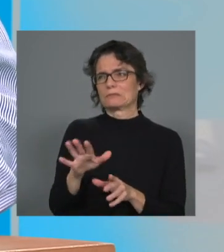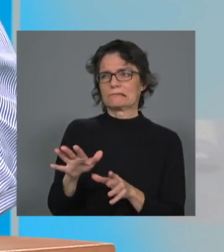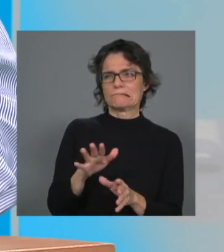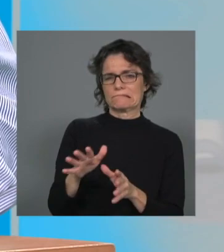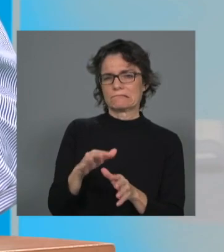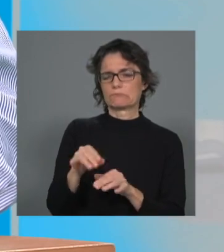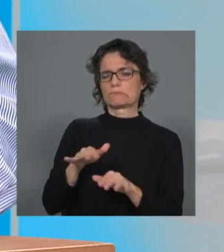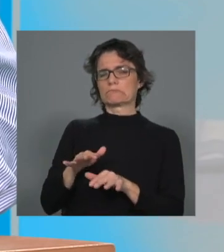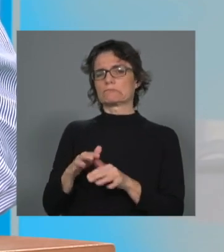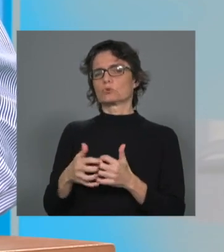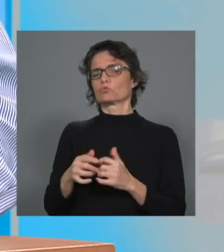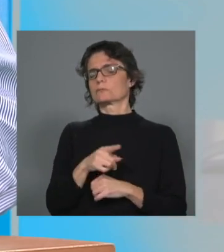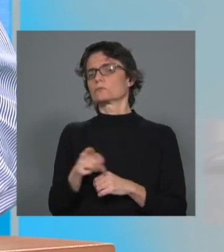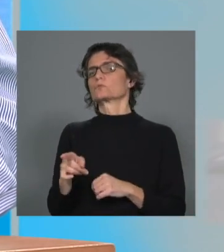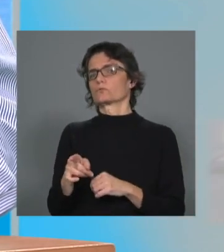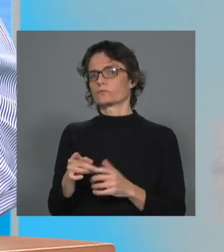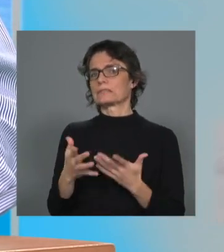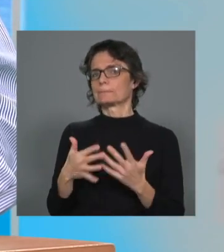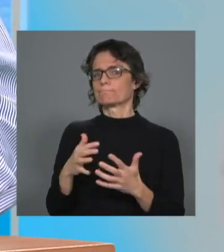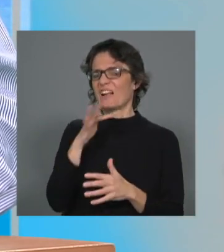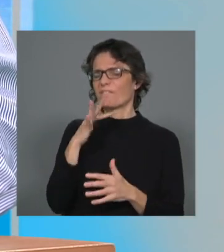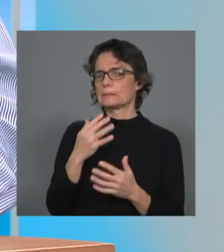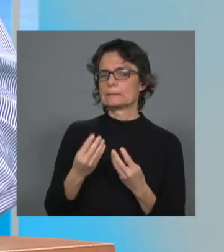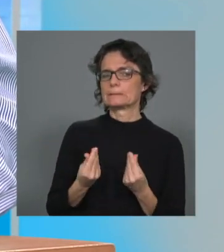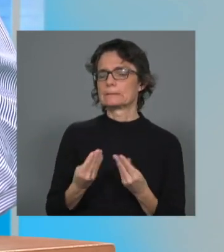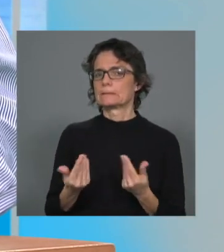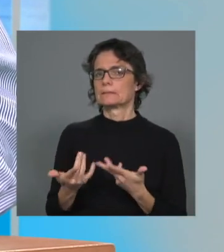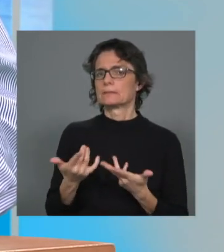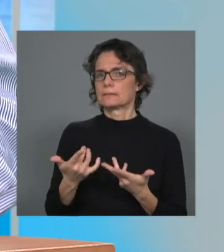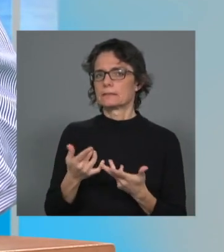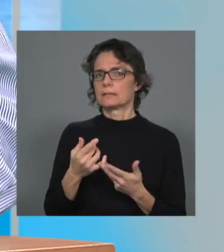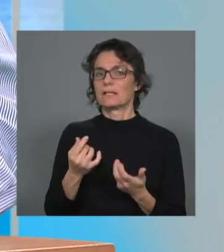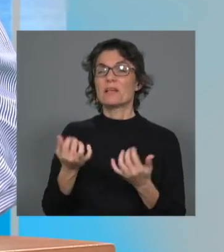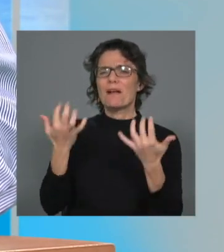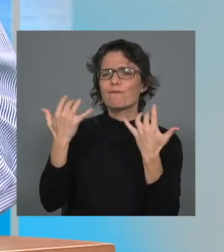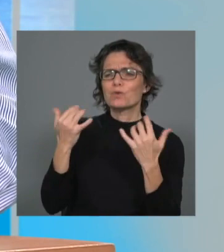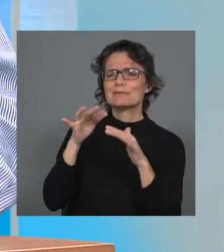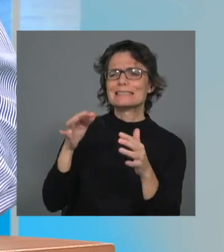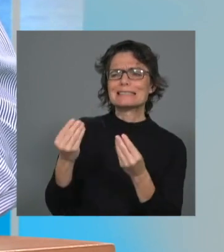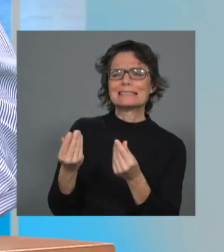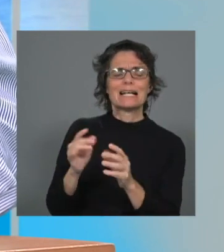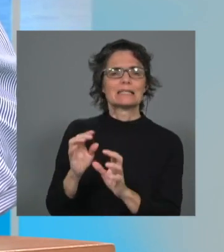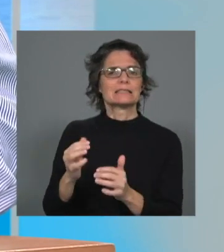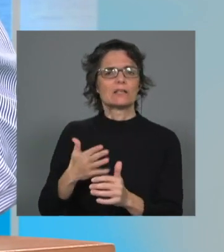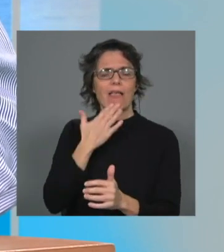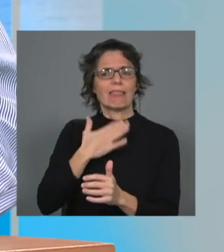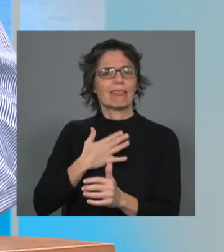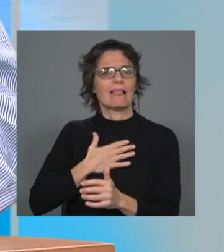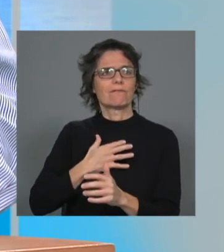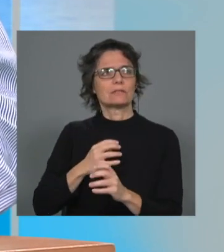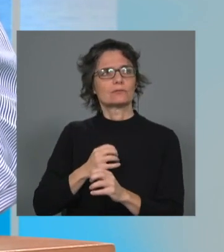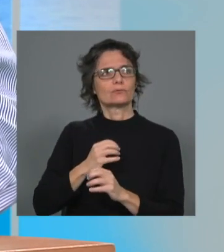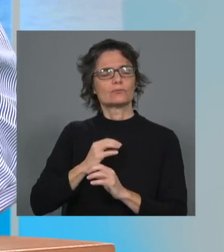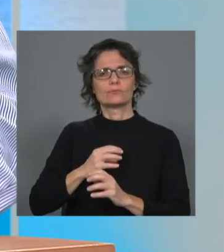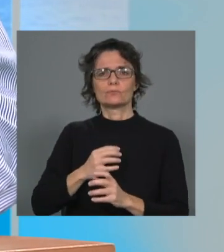alguma resistência, muita dúvida, muita inquietação. A forma como as informações foram chegando também não ajudaram a uma grande tranquilidade de decisão por